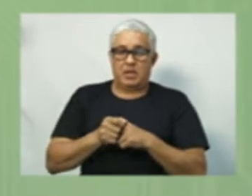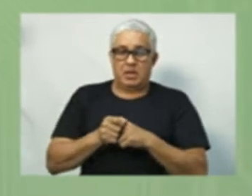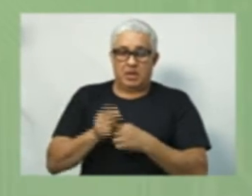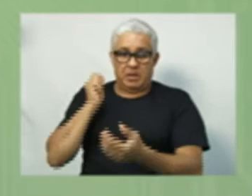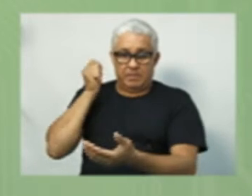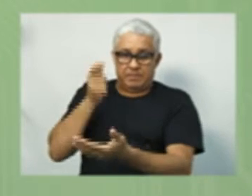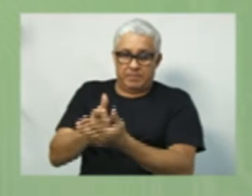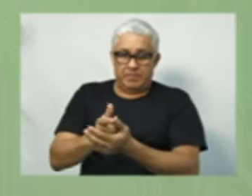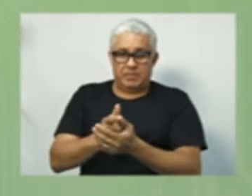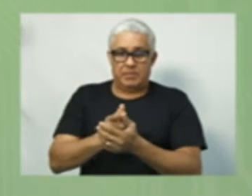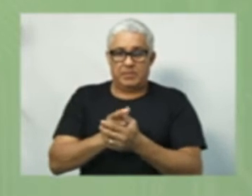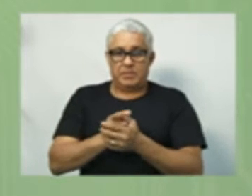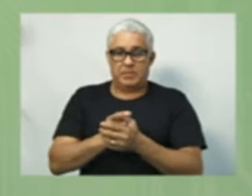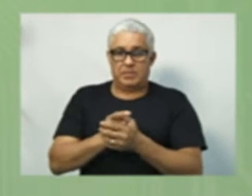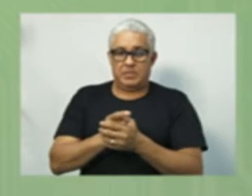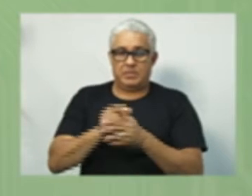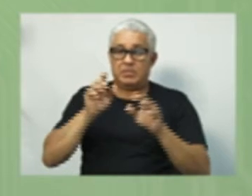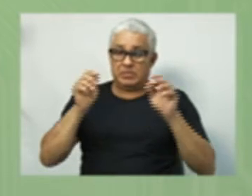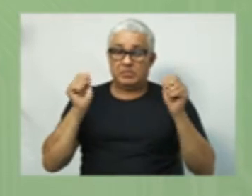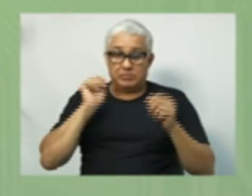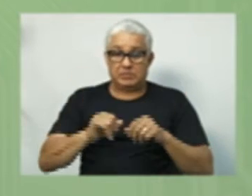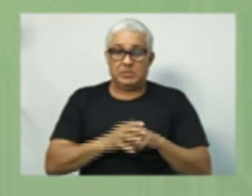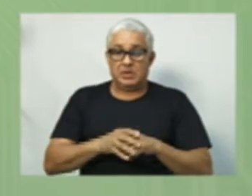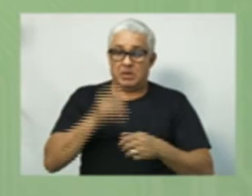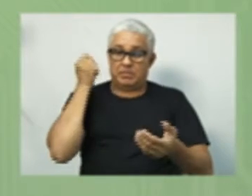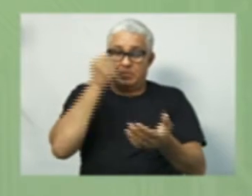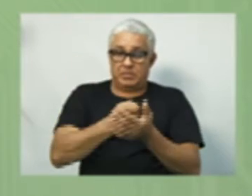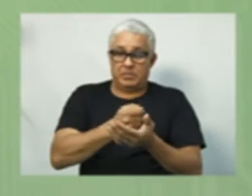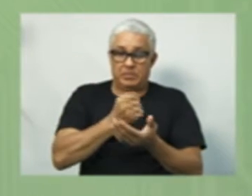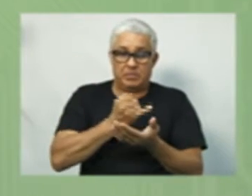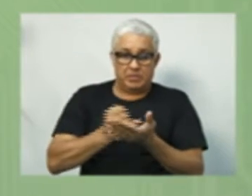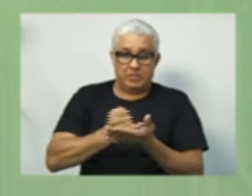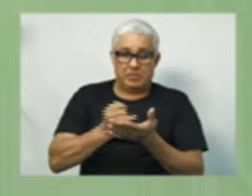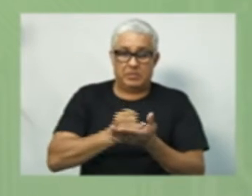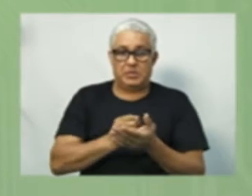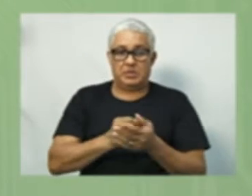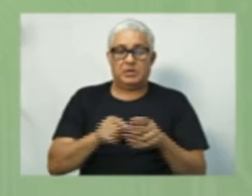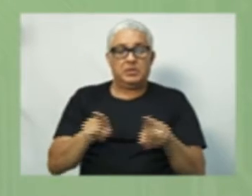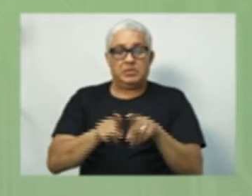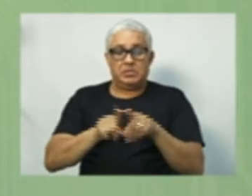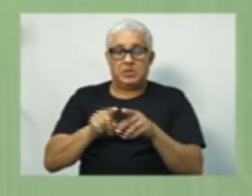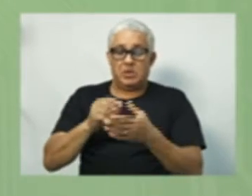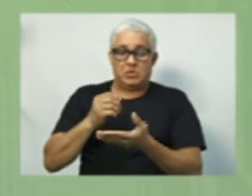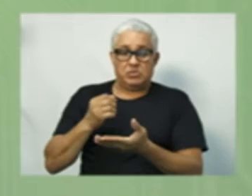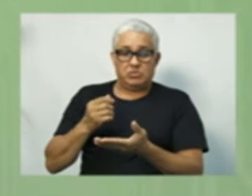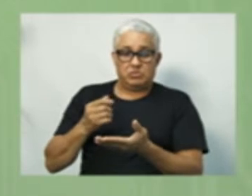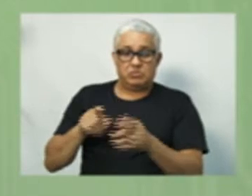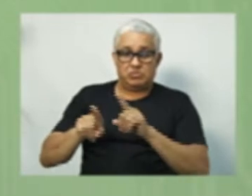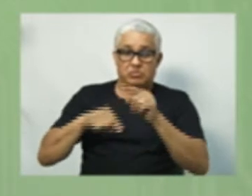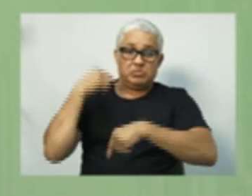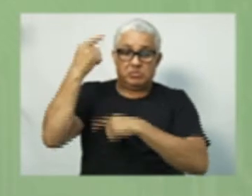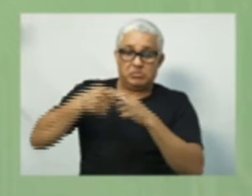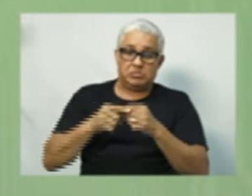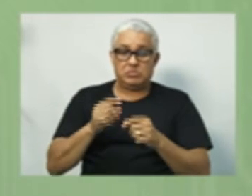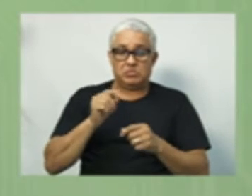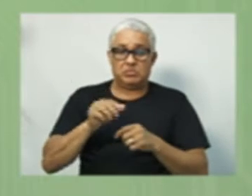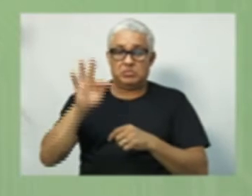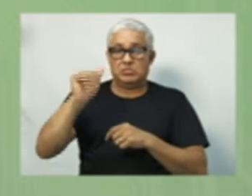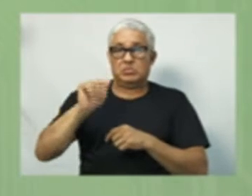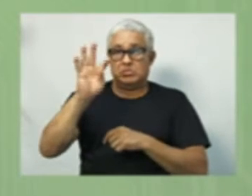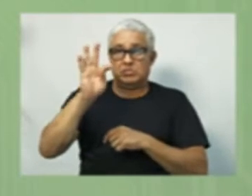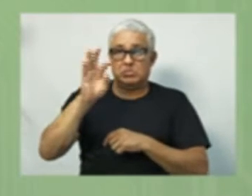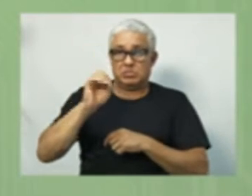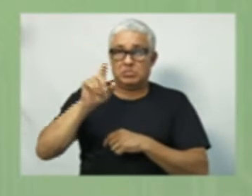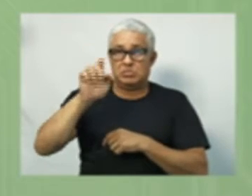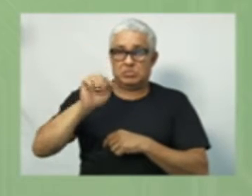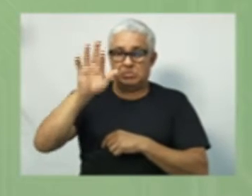ou contribuição cujo fato gerador deva ocorrer posteriormente, assegurando imediata preferência, restituição à